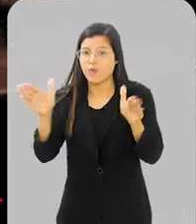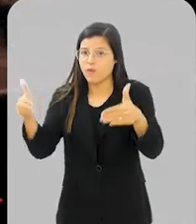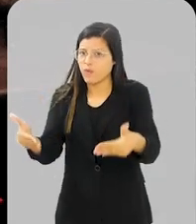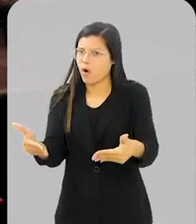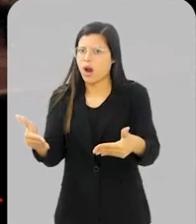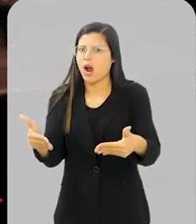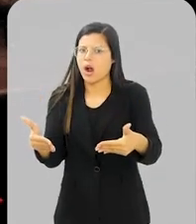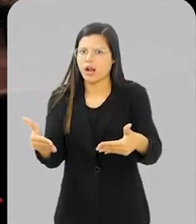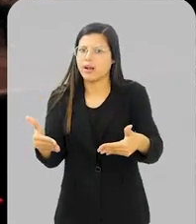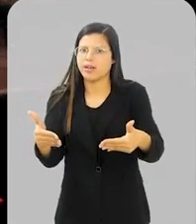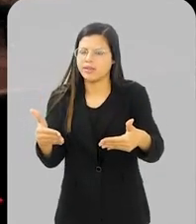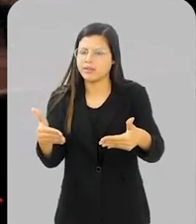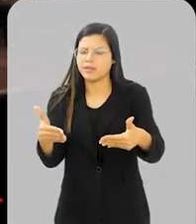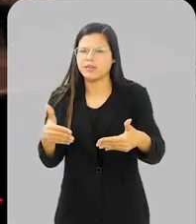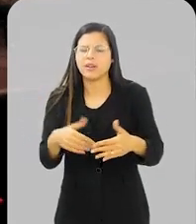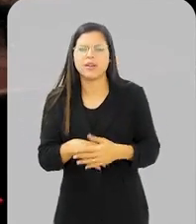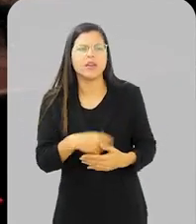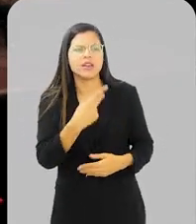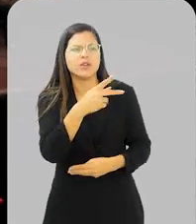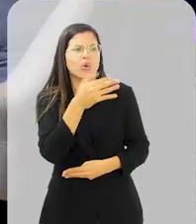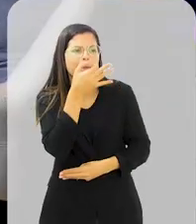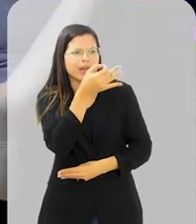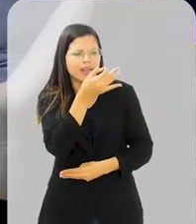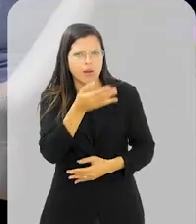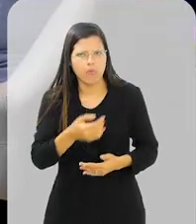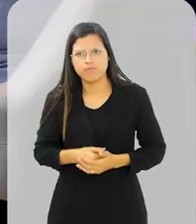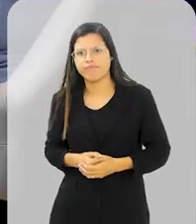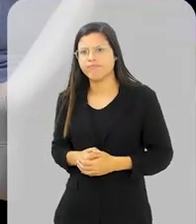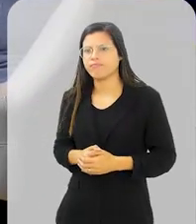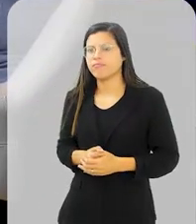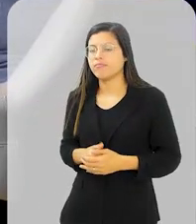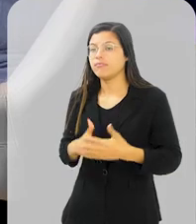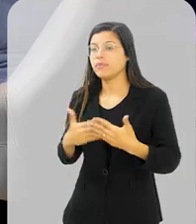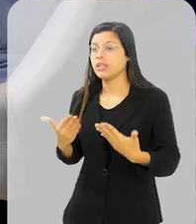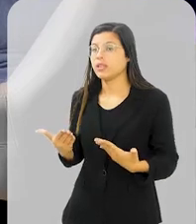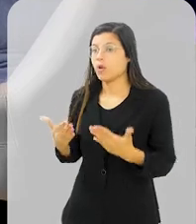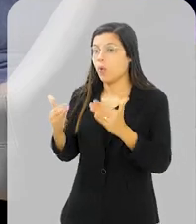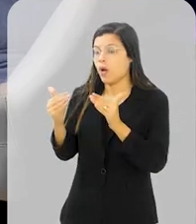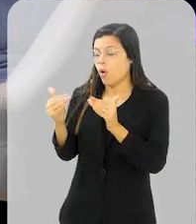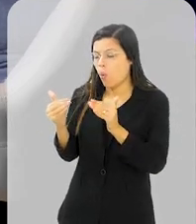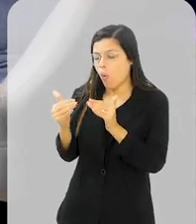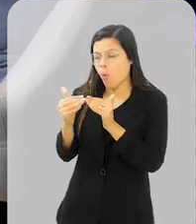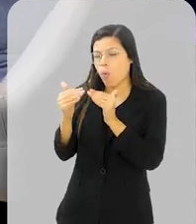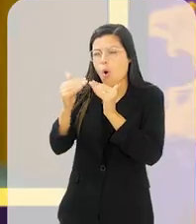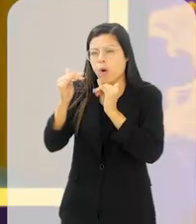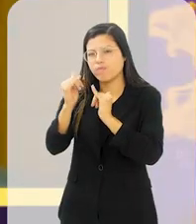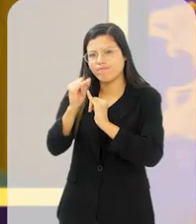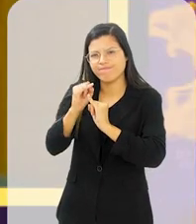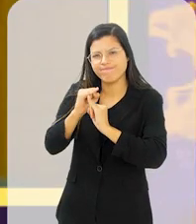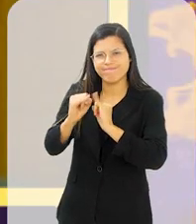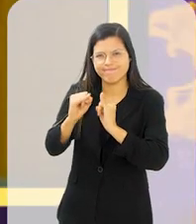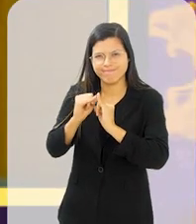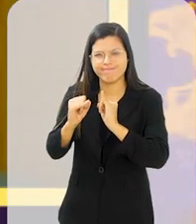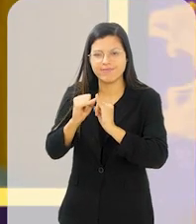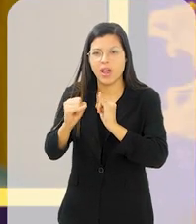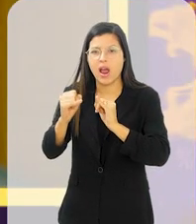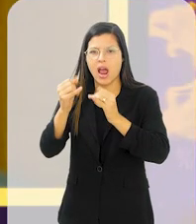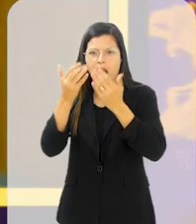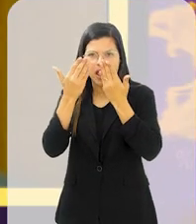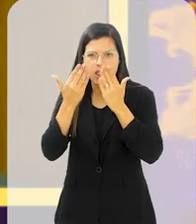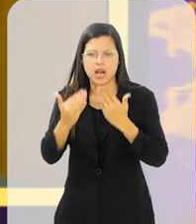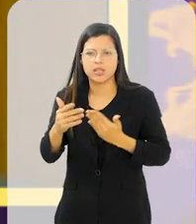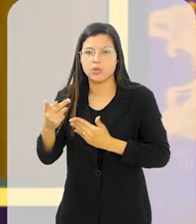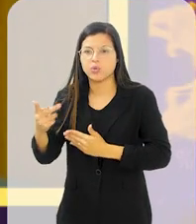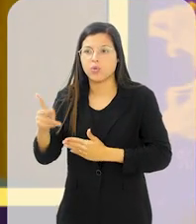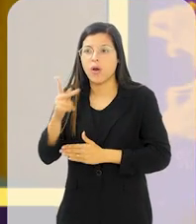a nível de seleção brasileira. Qual é a tua opinião? Então, Rui, eu concordo parcialmente com a sua análise. Quando você